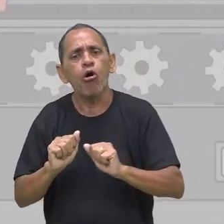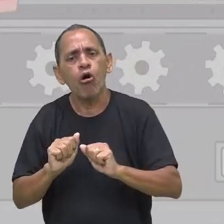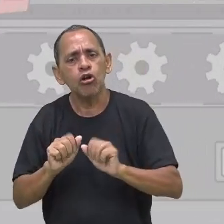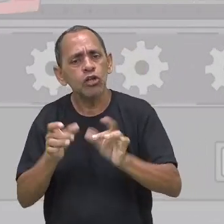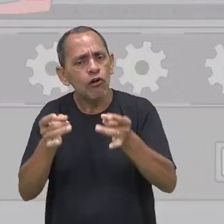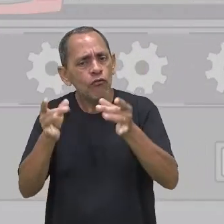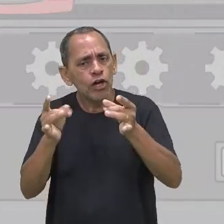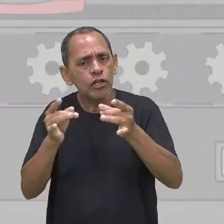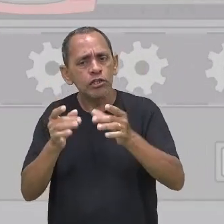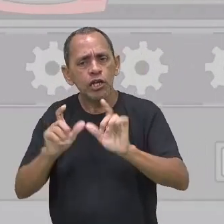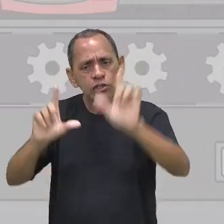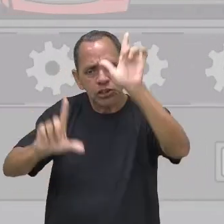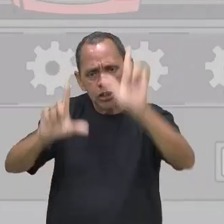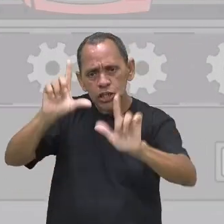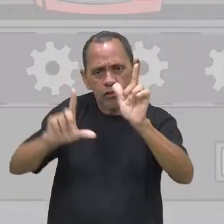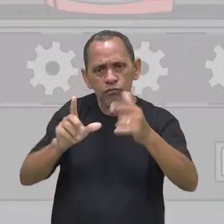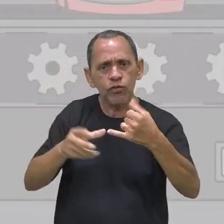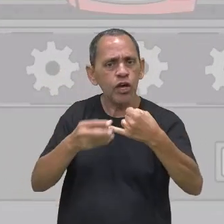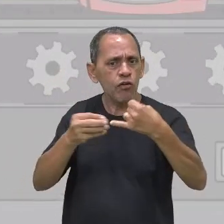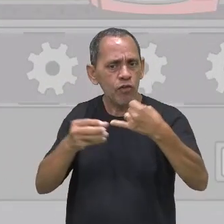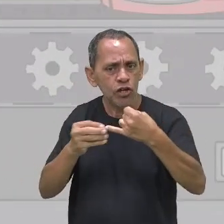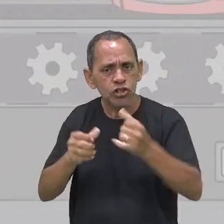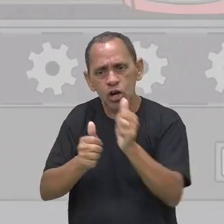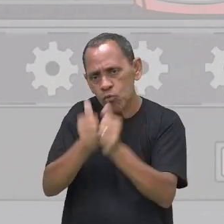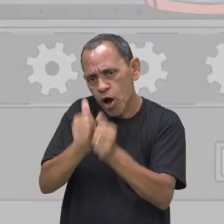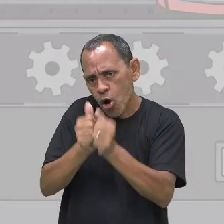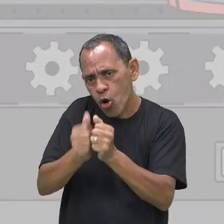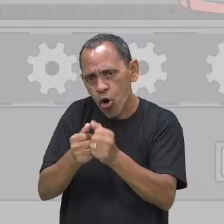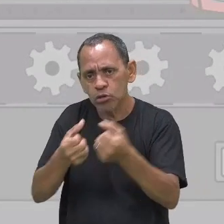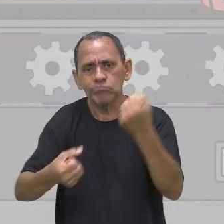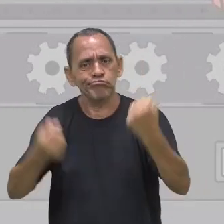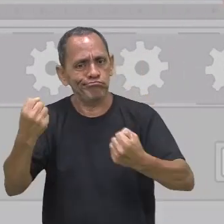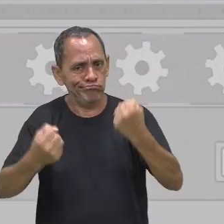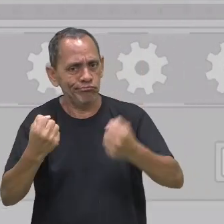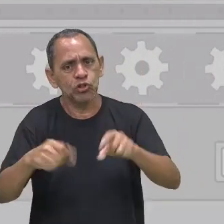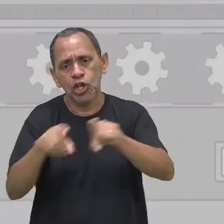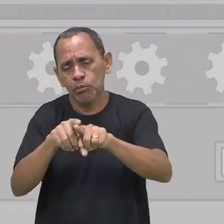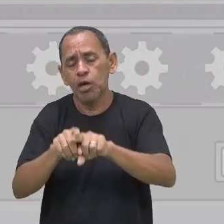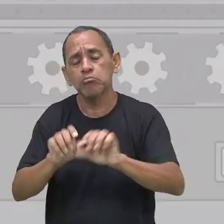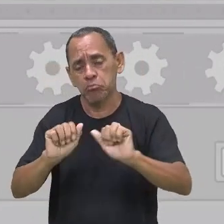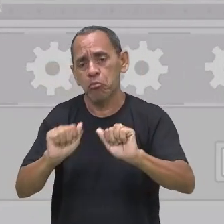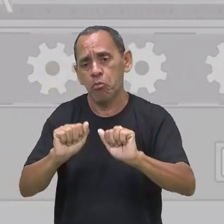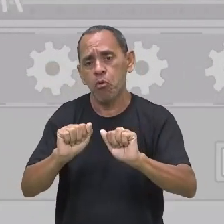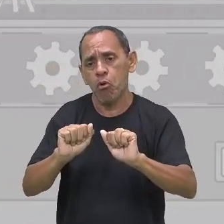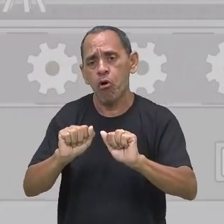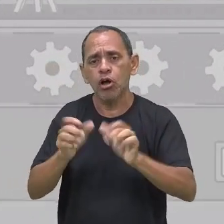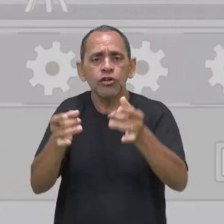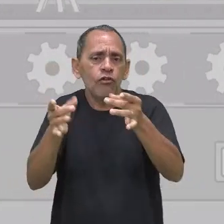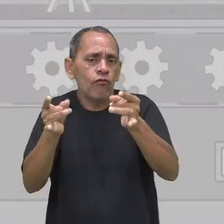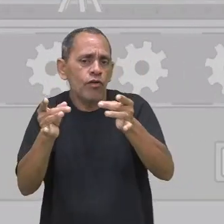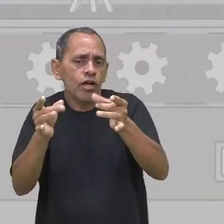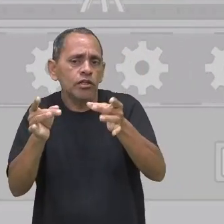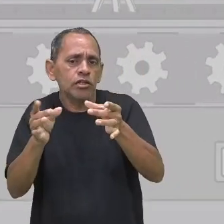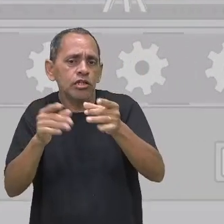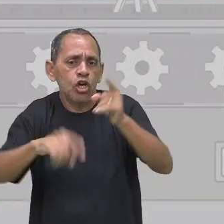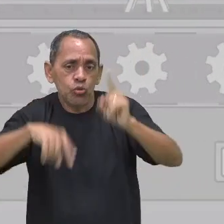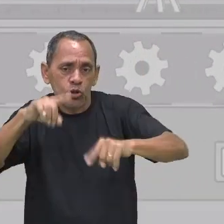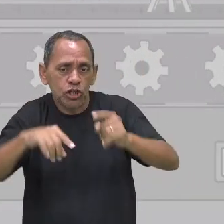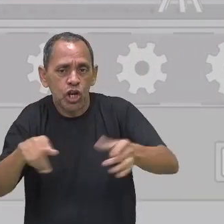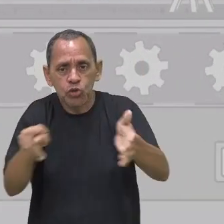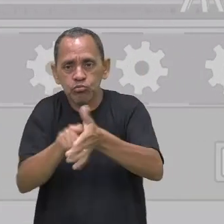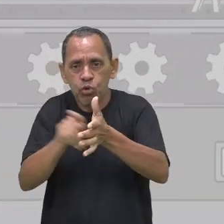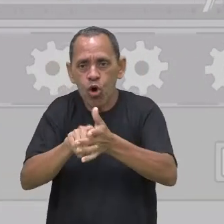televisor, carro, você também podia fazer a mesma coisa com os bens culturais, com a arte, né?